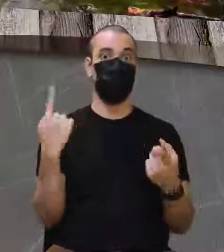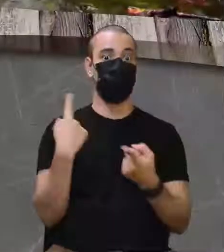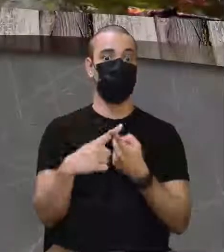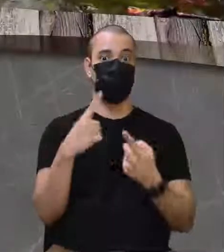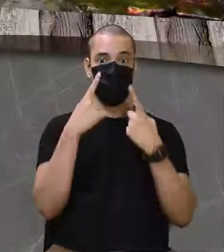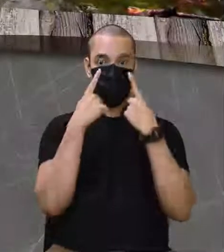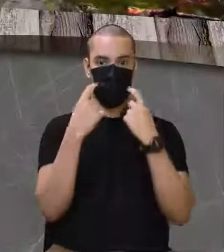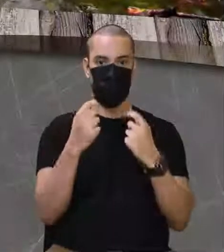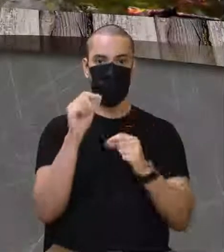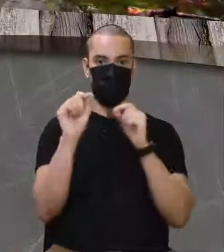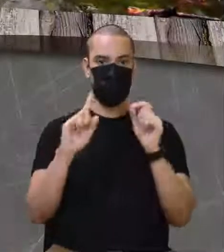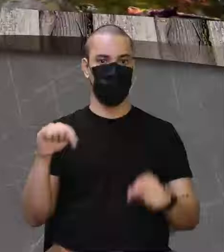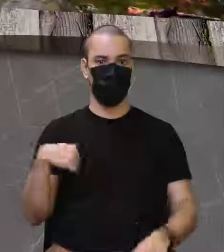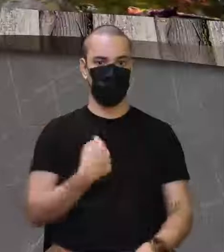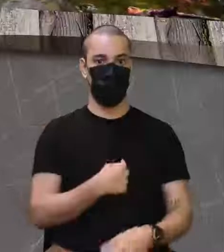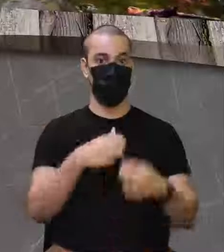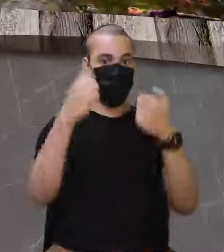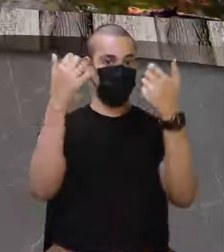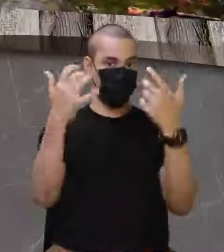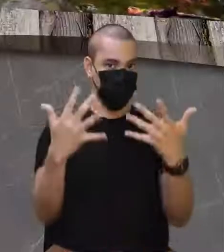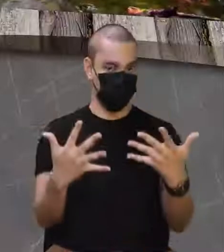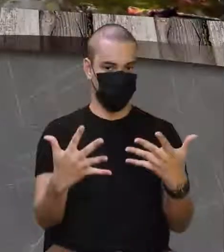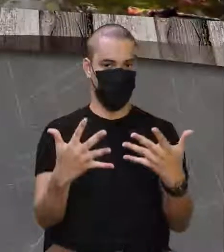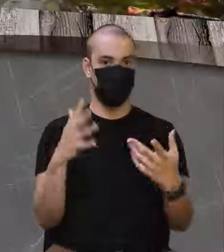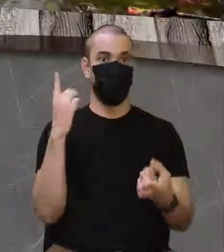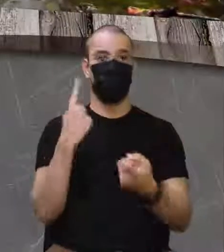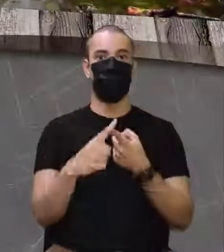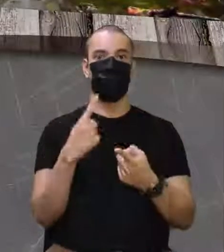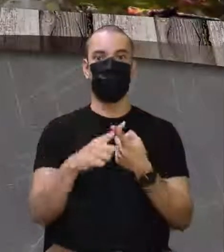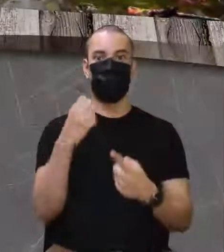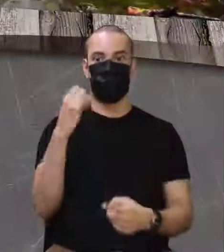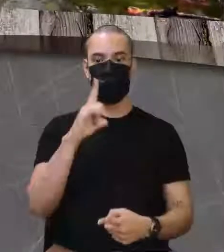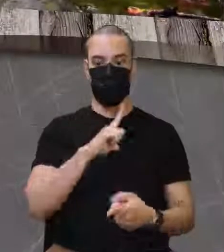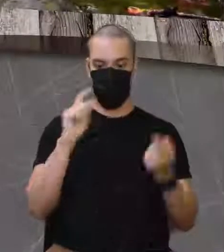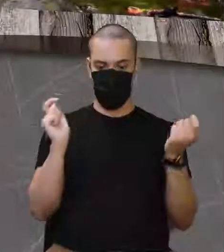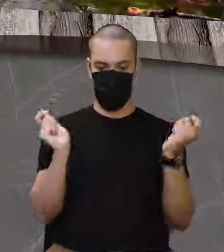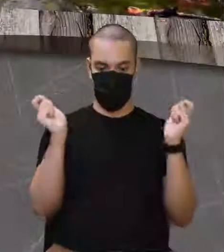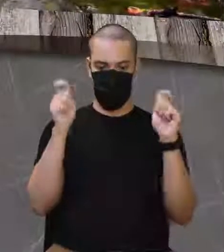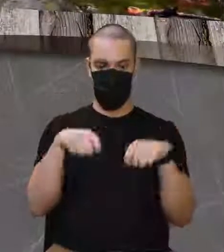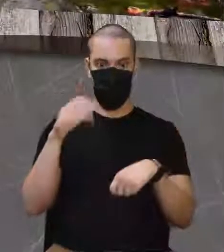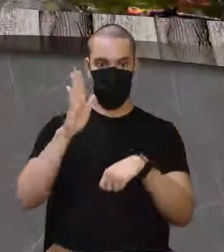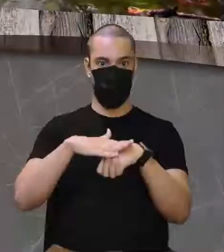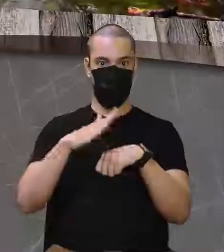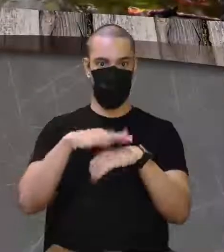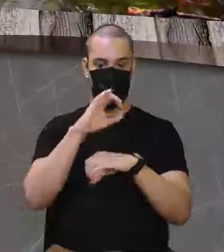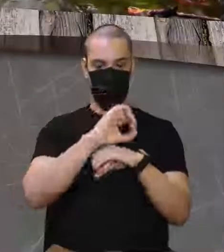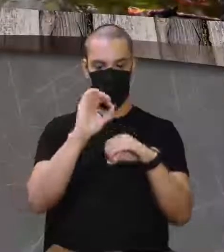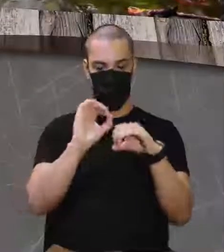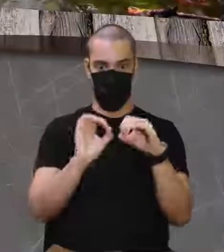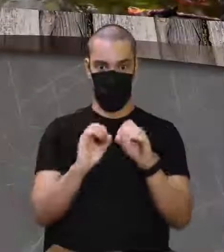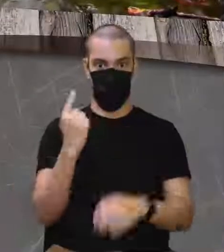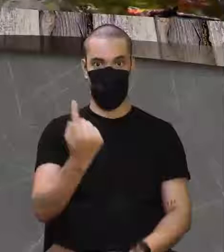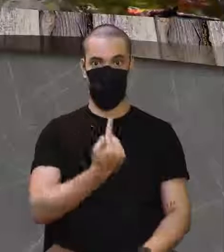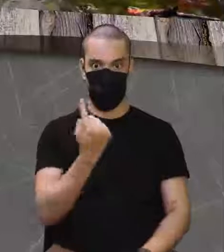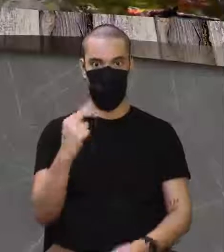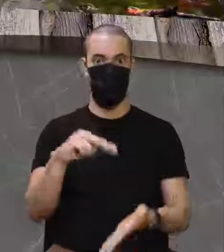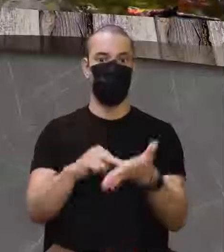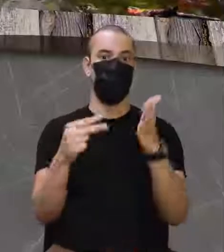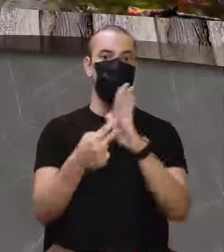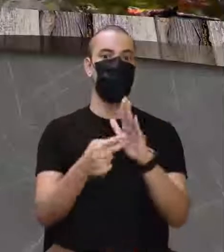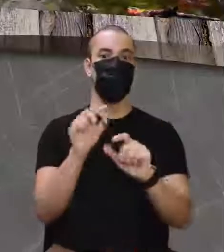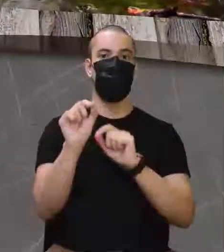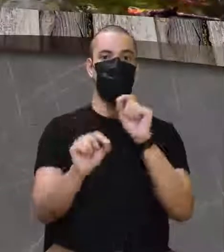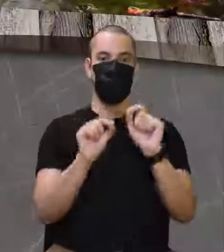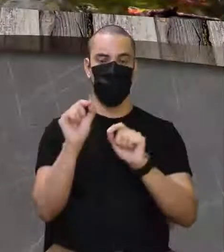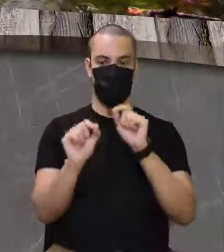é interessante a gente frisar isso também, professora? Quando ele tem a possibilidade de autofecundação, isso significa